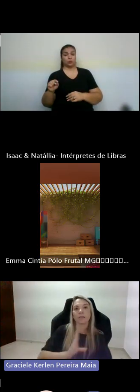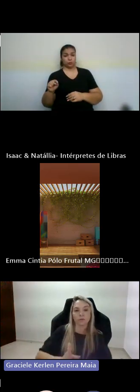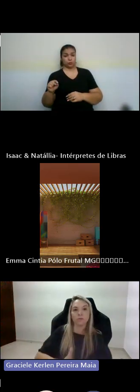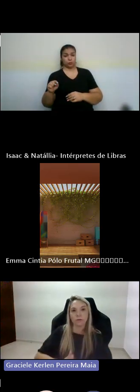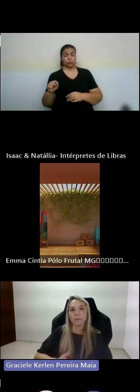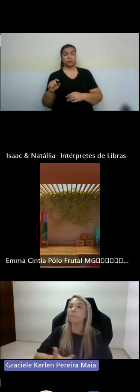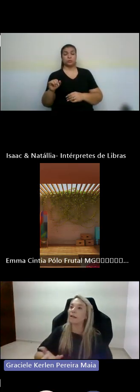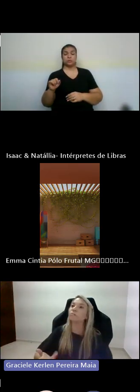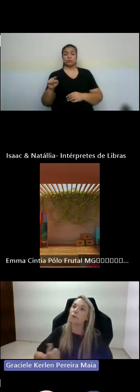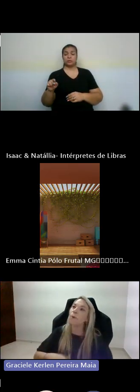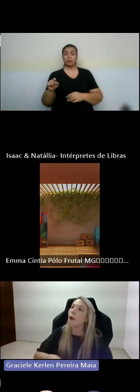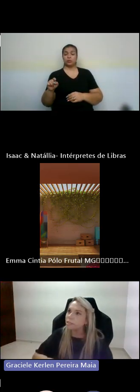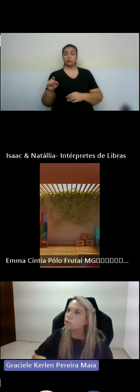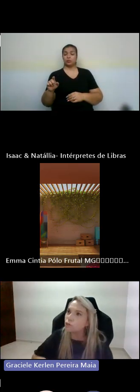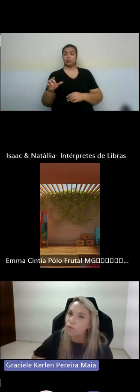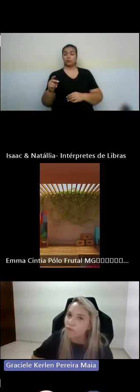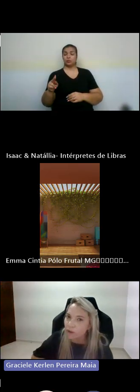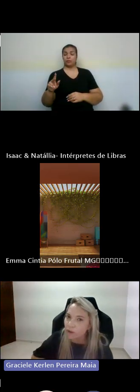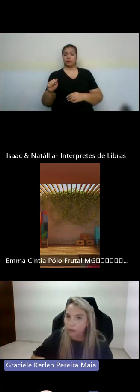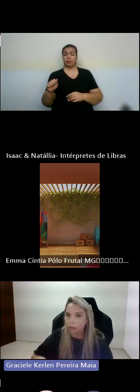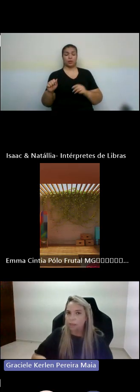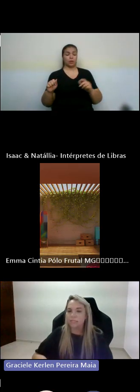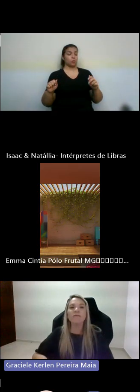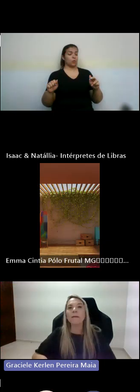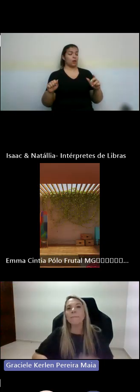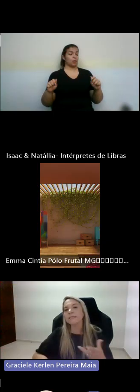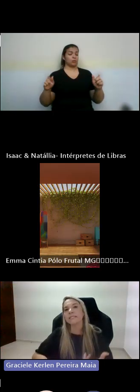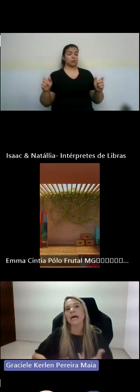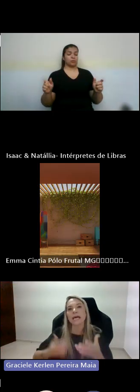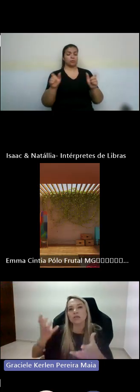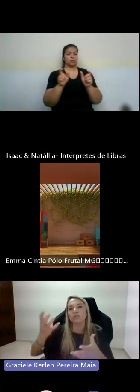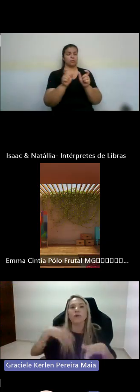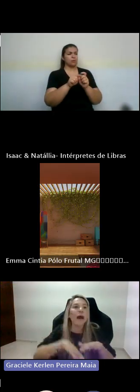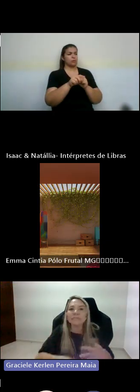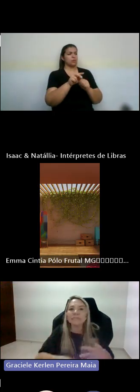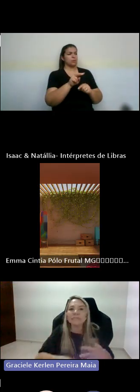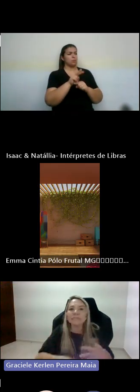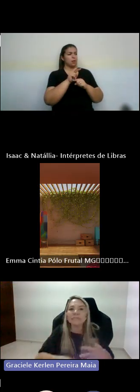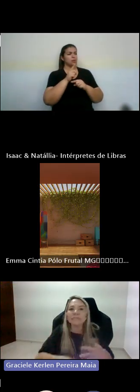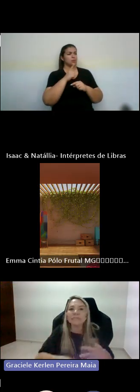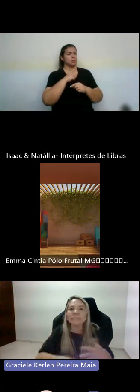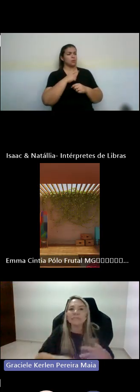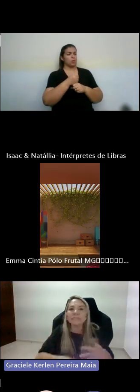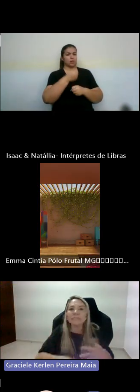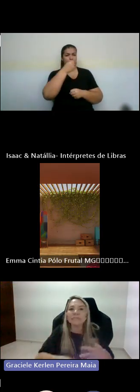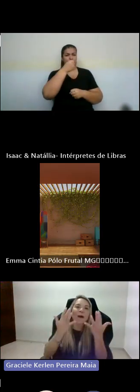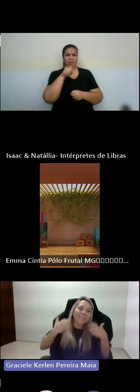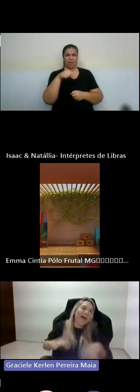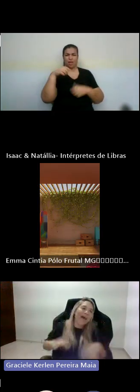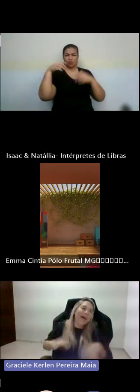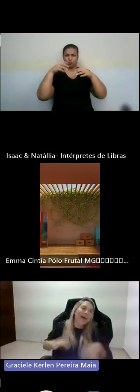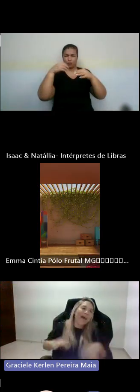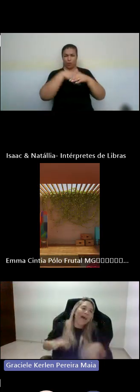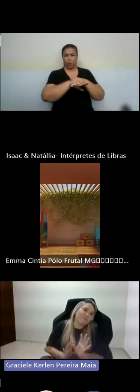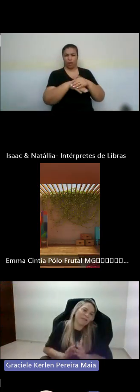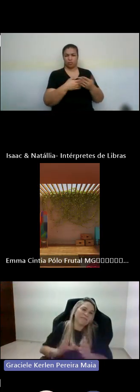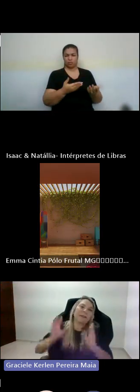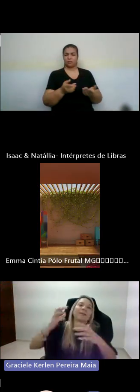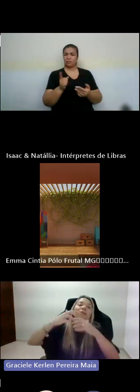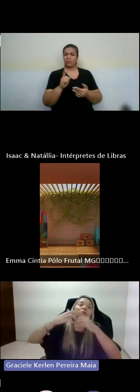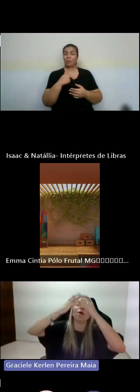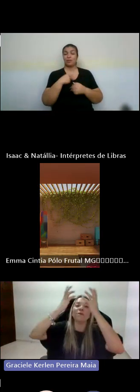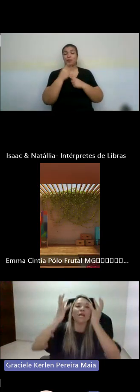palavra guarda-chuva, me empresta o seu guarda-chuva. Você não vai pensar na chuva e guardar ela. Você vai se guardar da